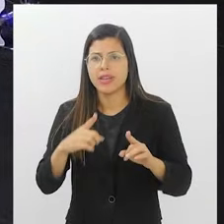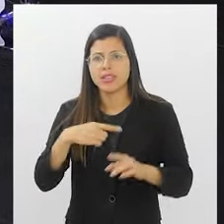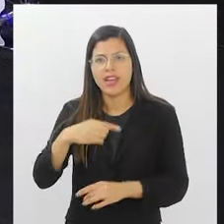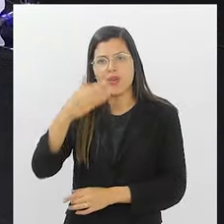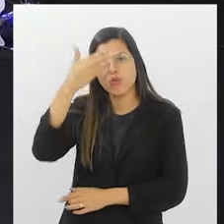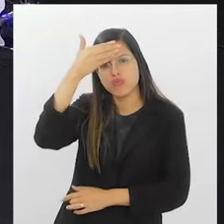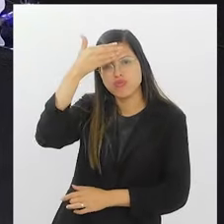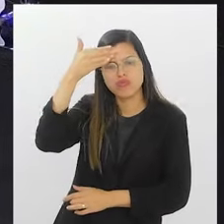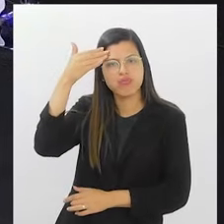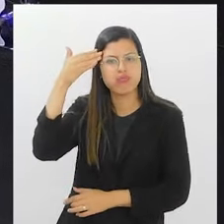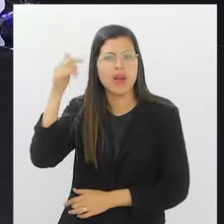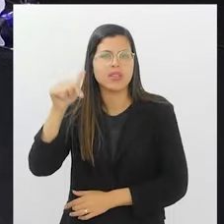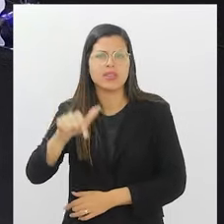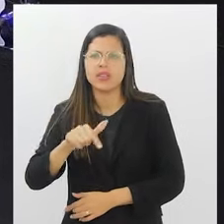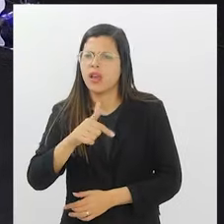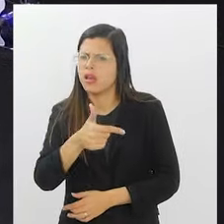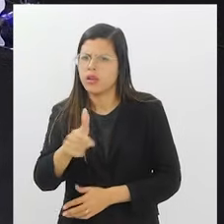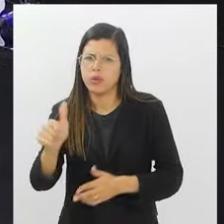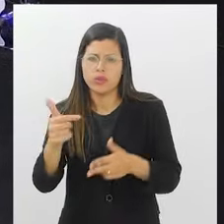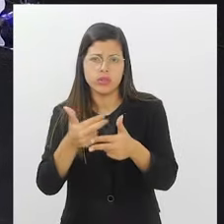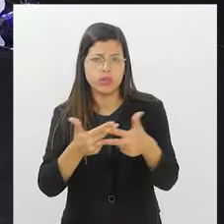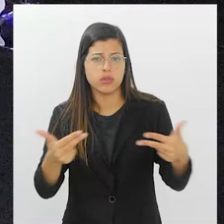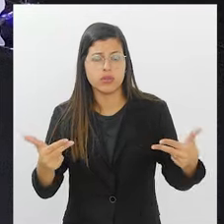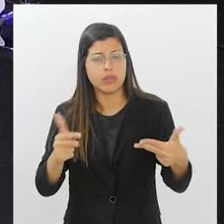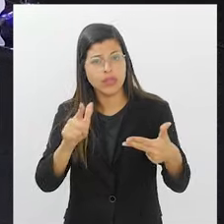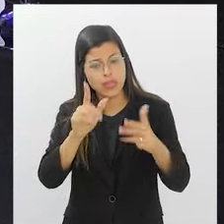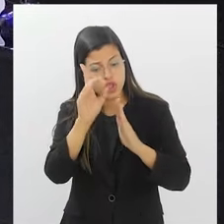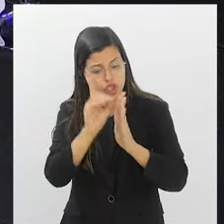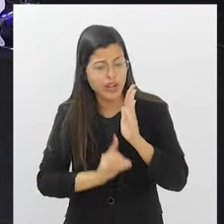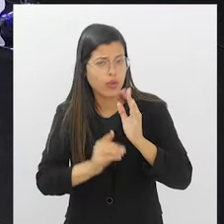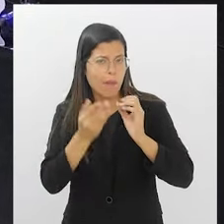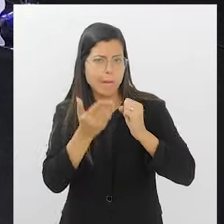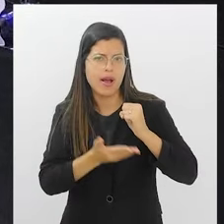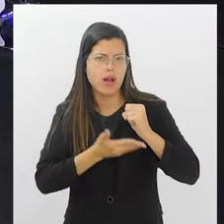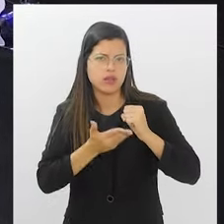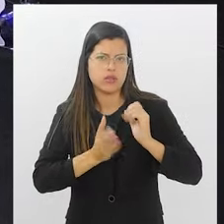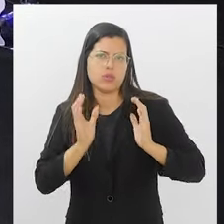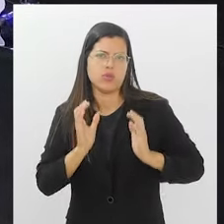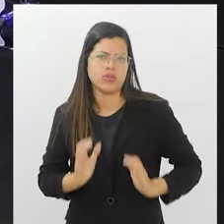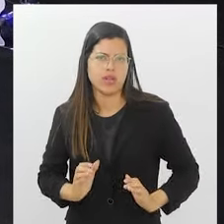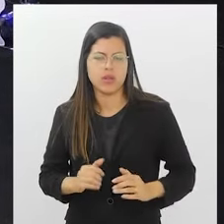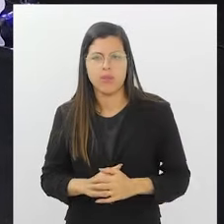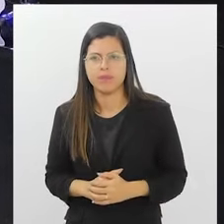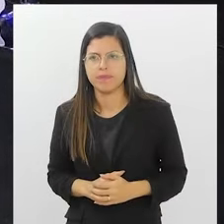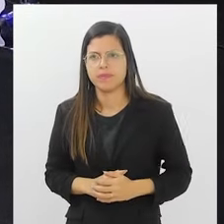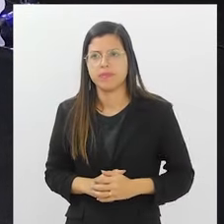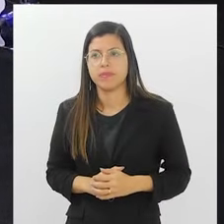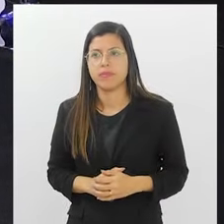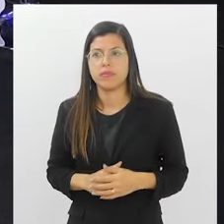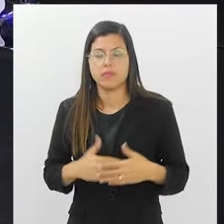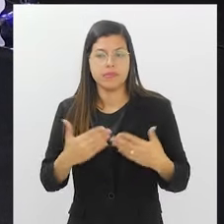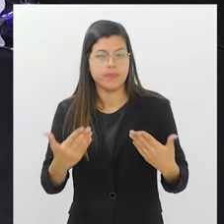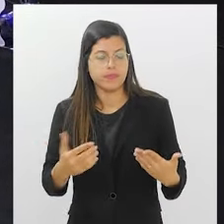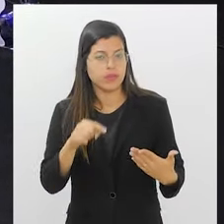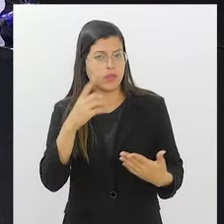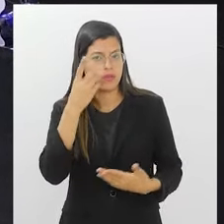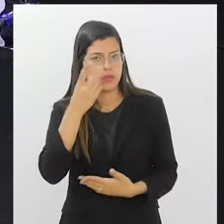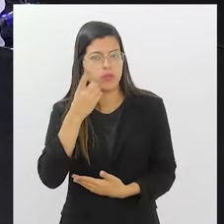né? Tem várias outras questões que são direitos básicos de todo e qualquer cidadão. Então, o senhor,